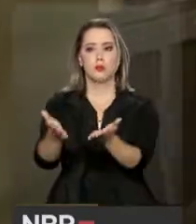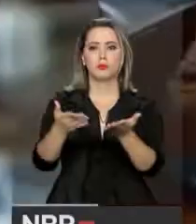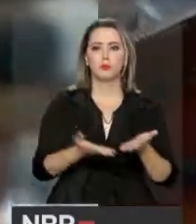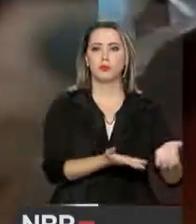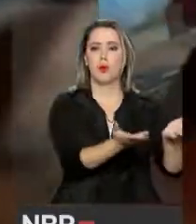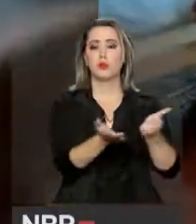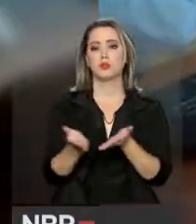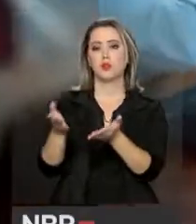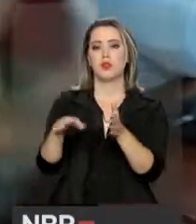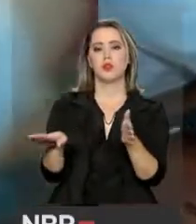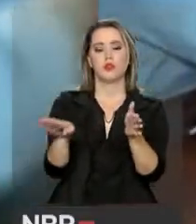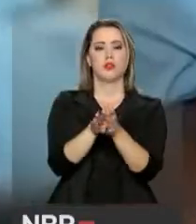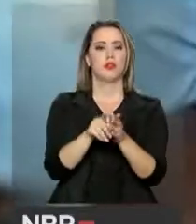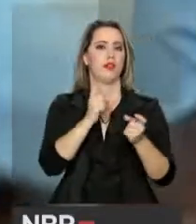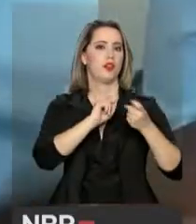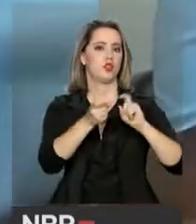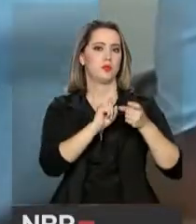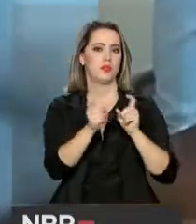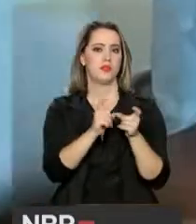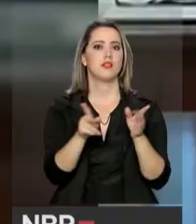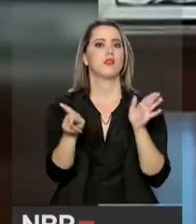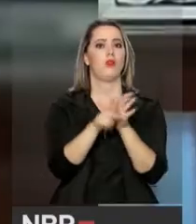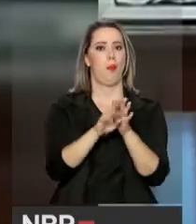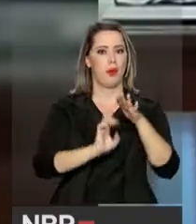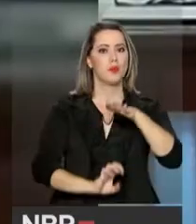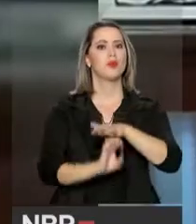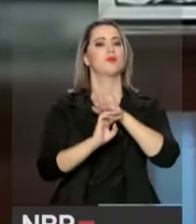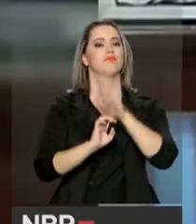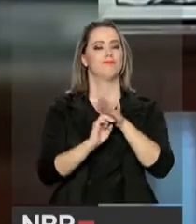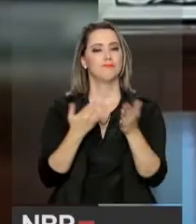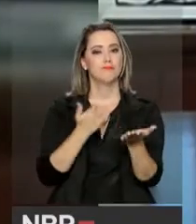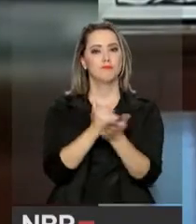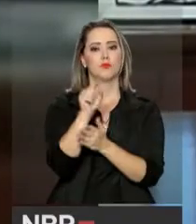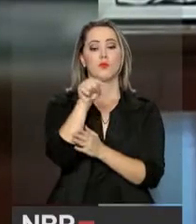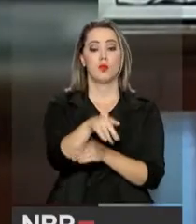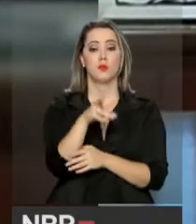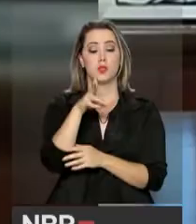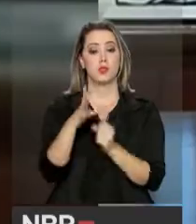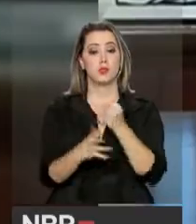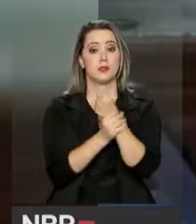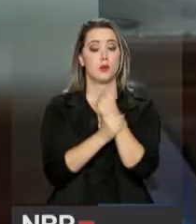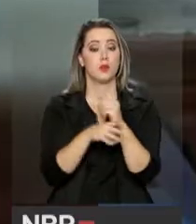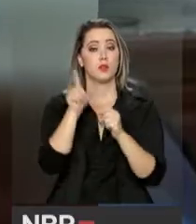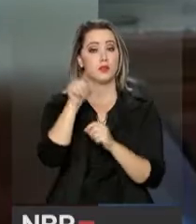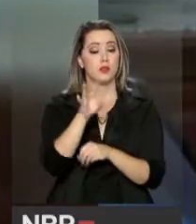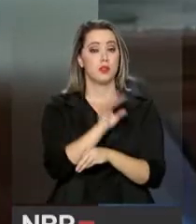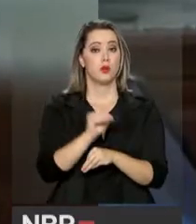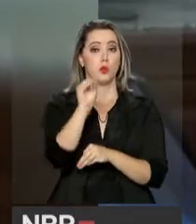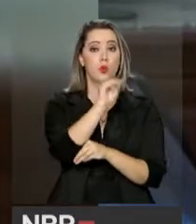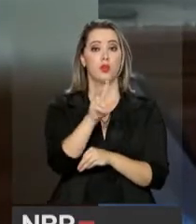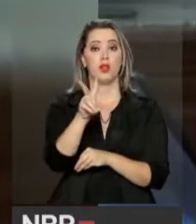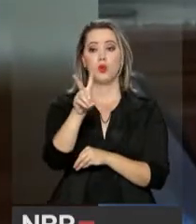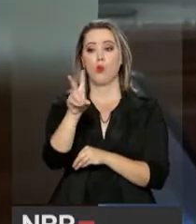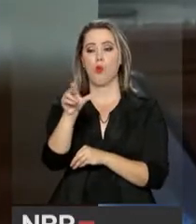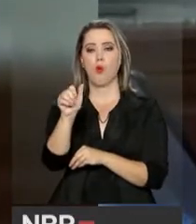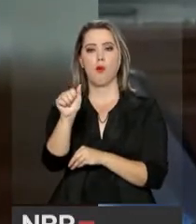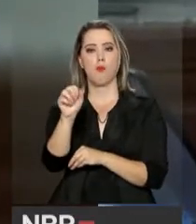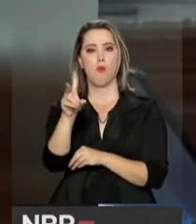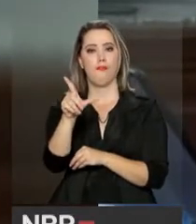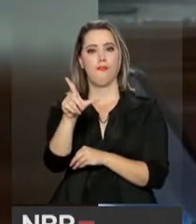produtos até a gestão da empresa. É assim desde que a segurança passou a ser tratada como um valor da empresa